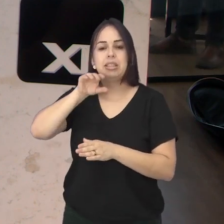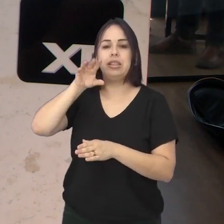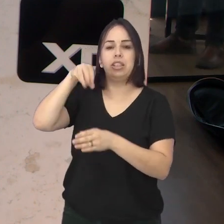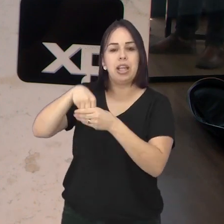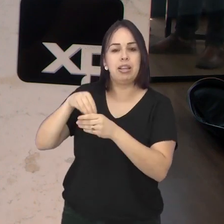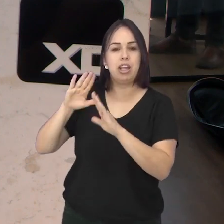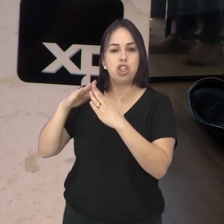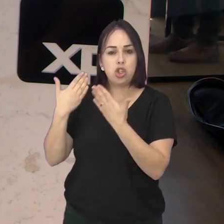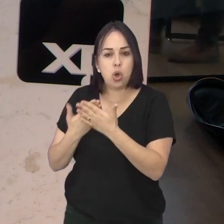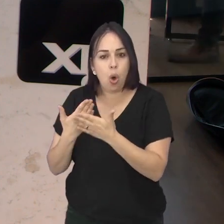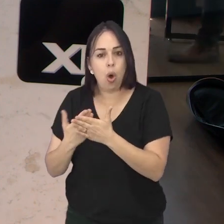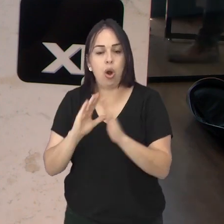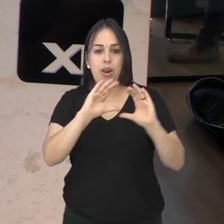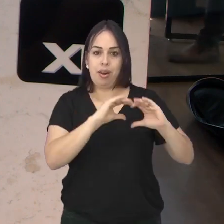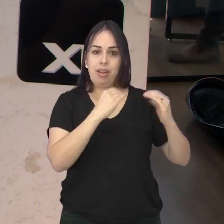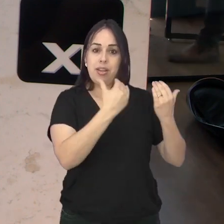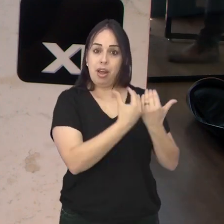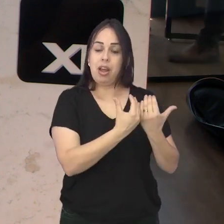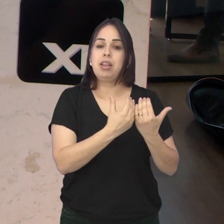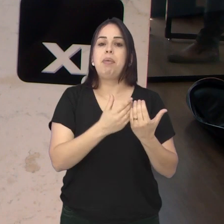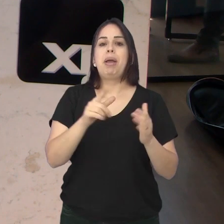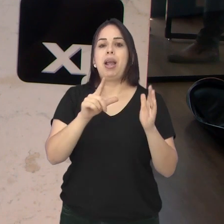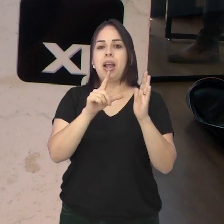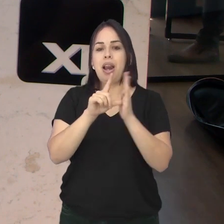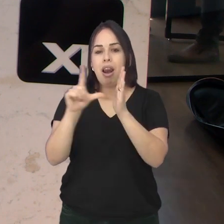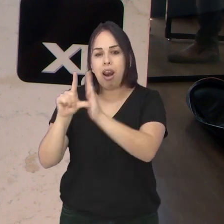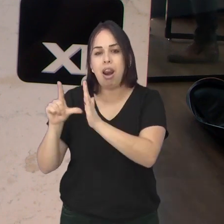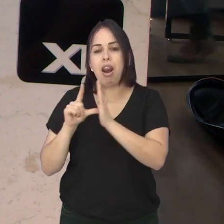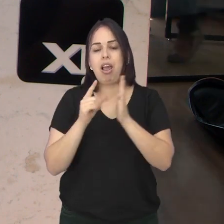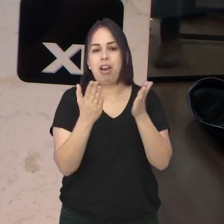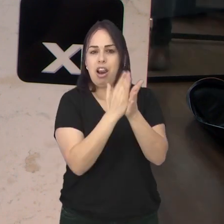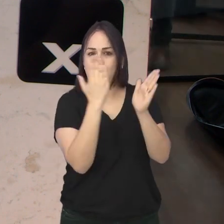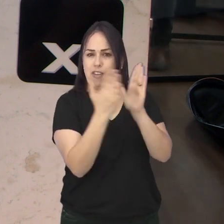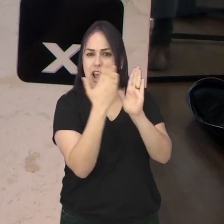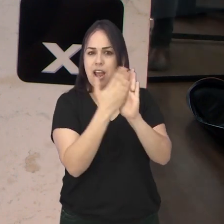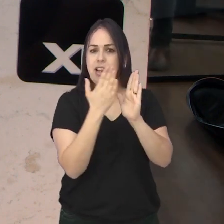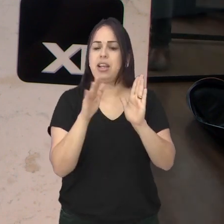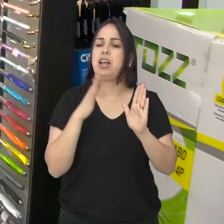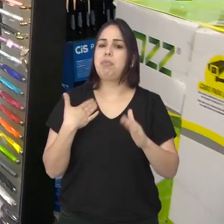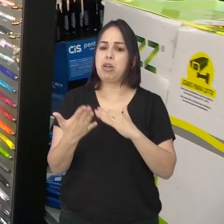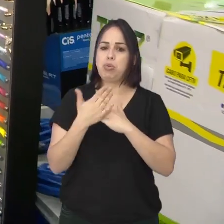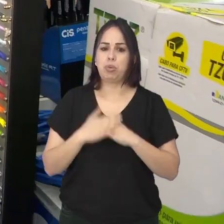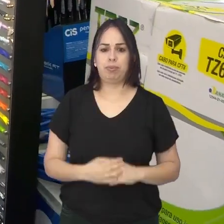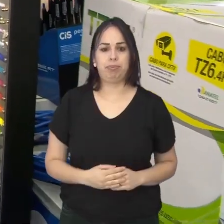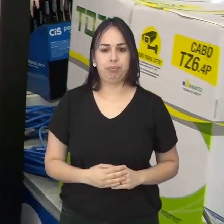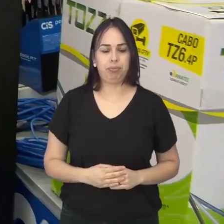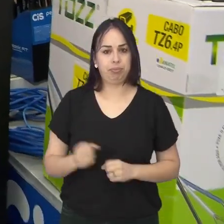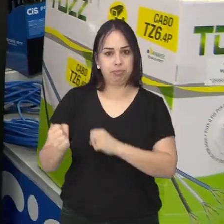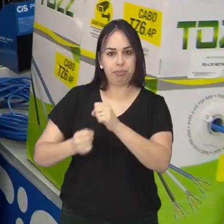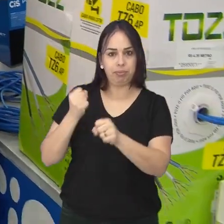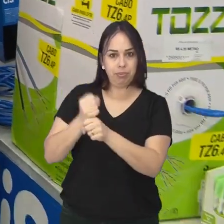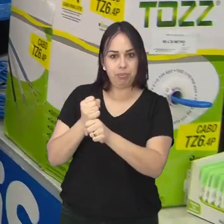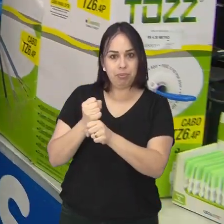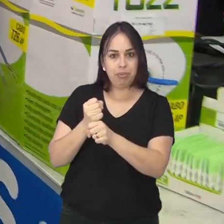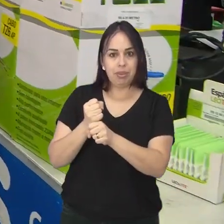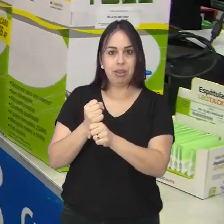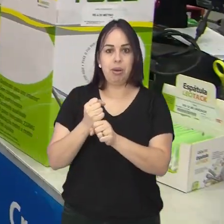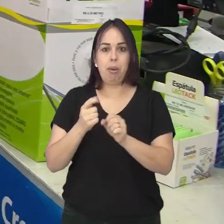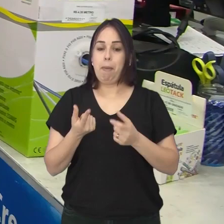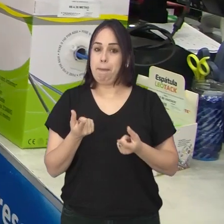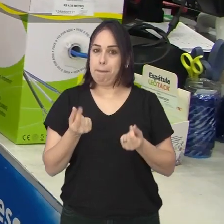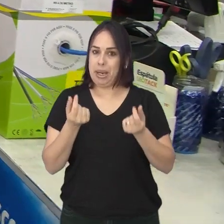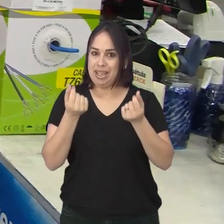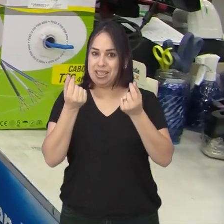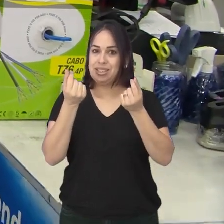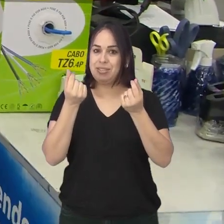dos condomínios e os sebos online também facilitam bastante aí nesse processo. Para este ano, a previsão é que o preço